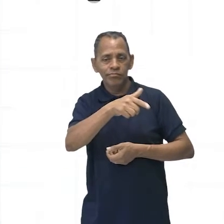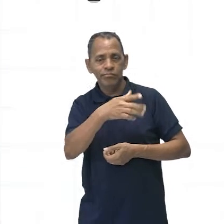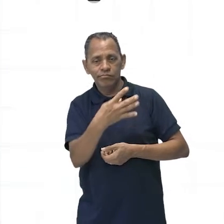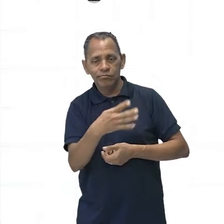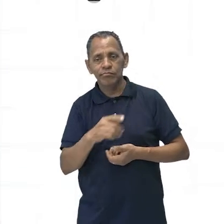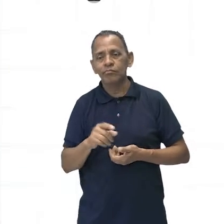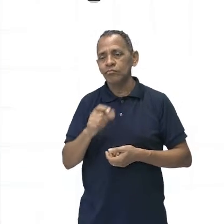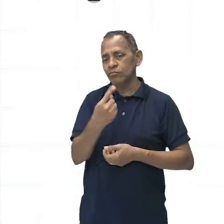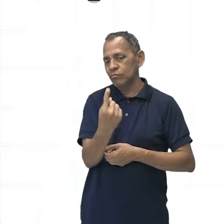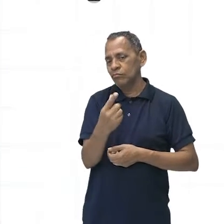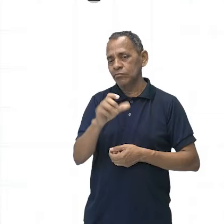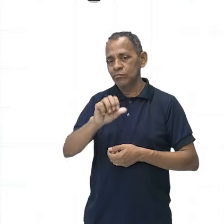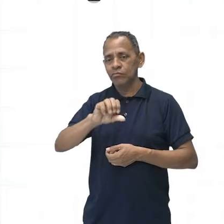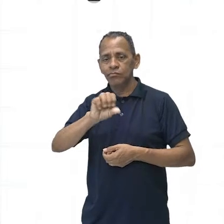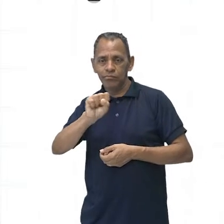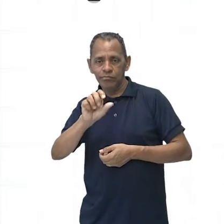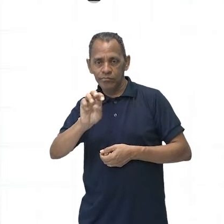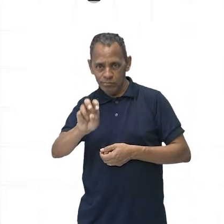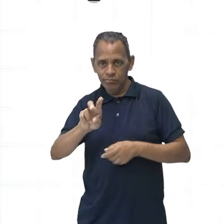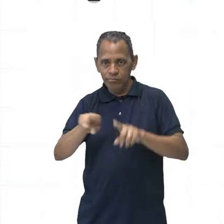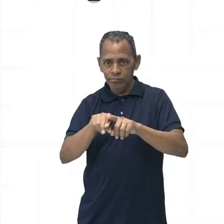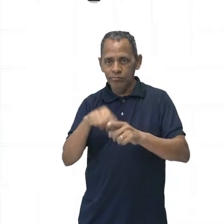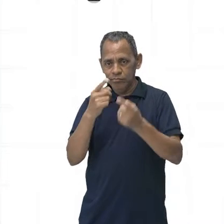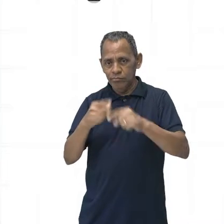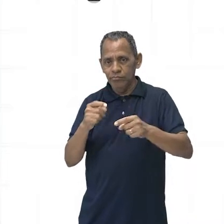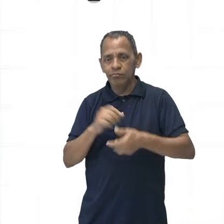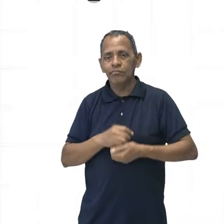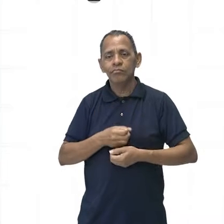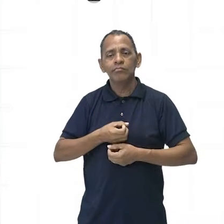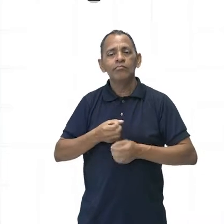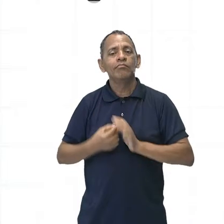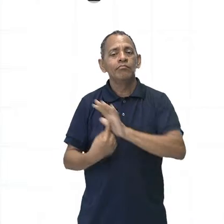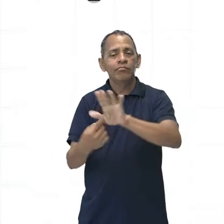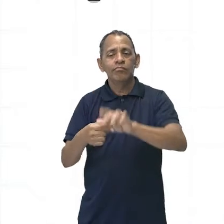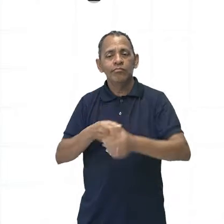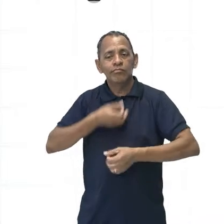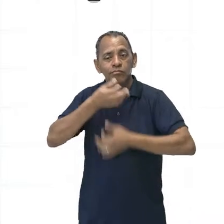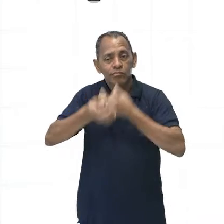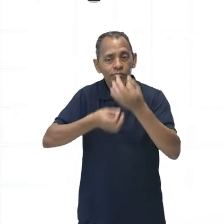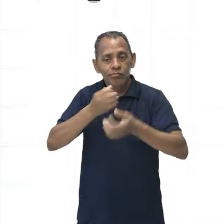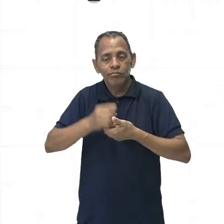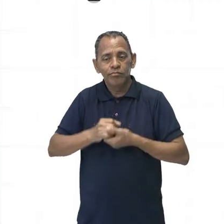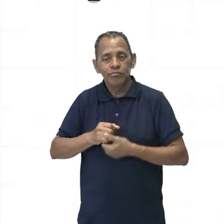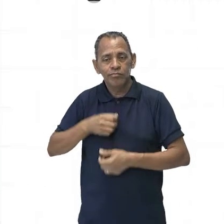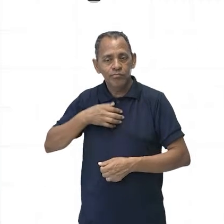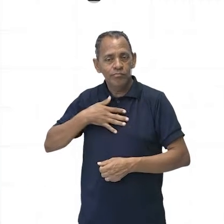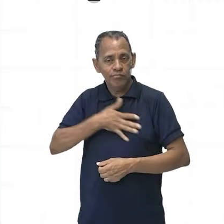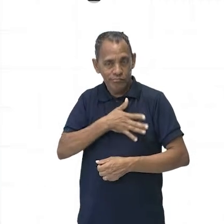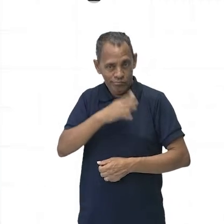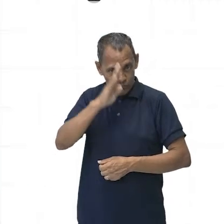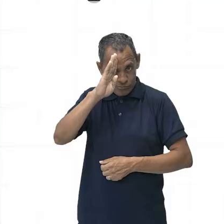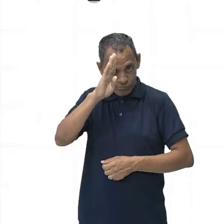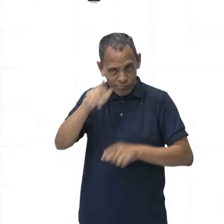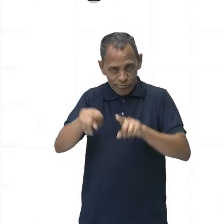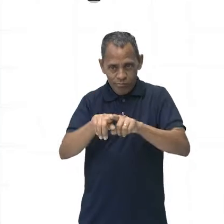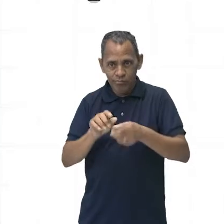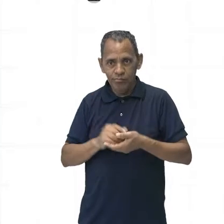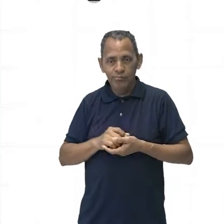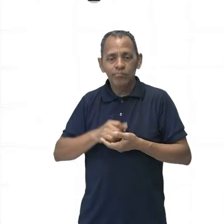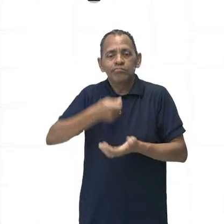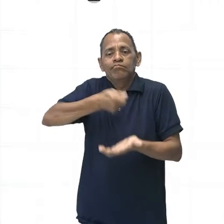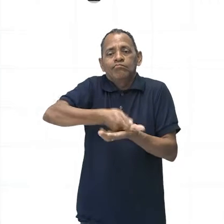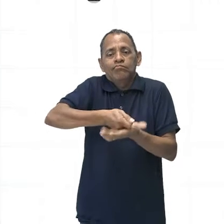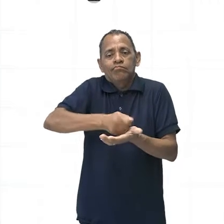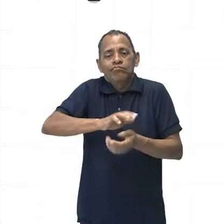1985. Essas músicas expressavam críticas ao regime autoritário, à censura, à repressão política